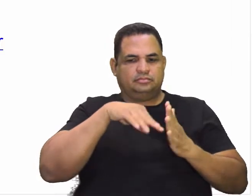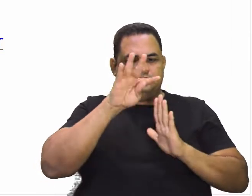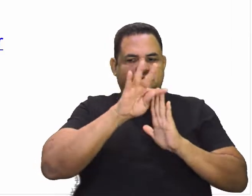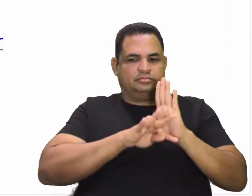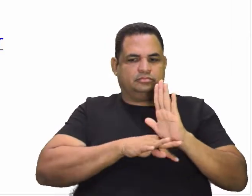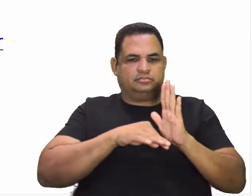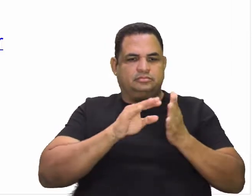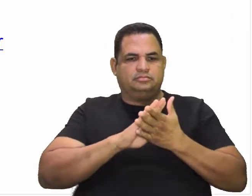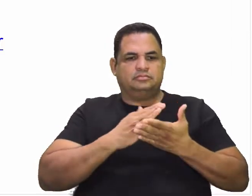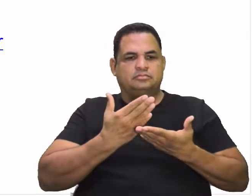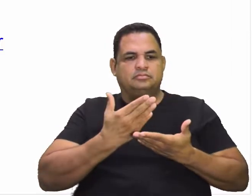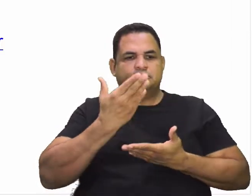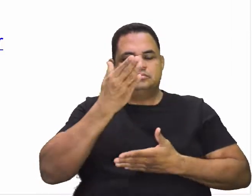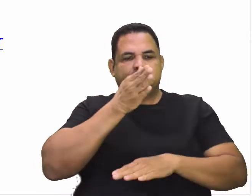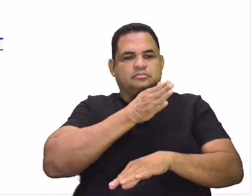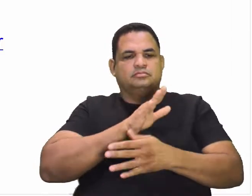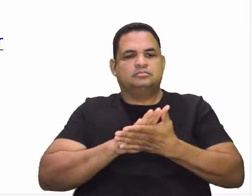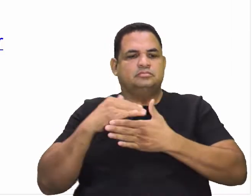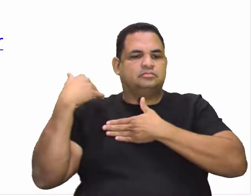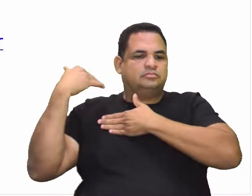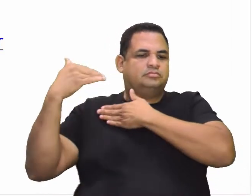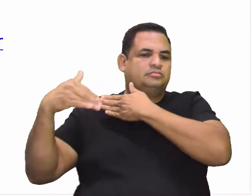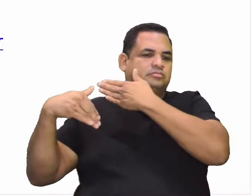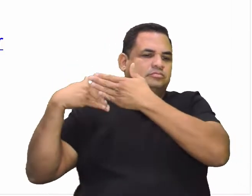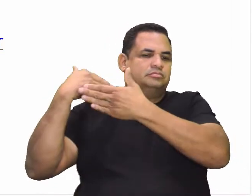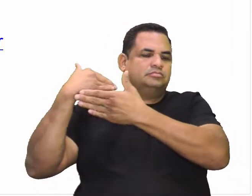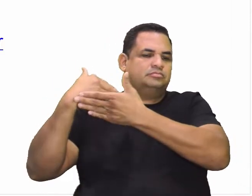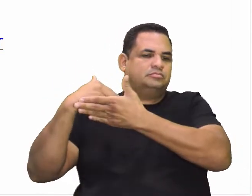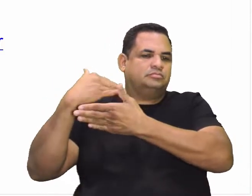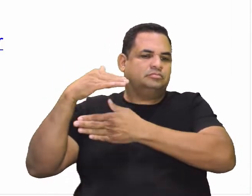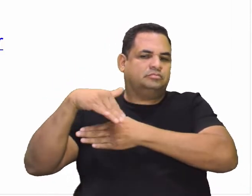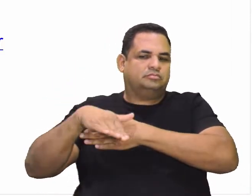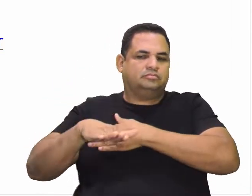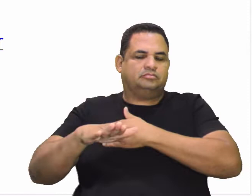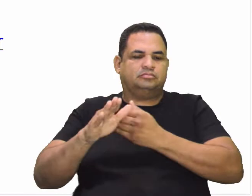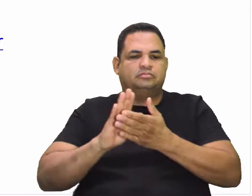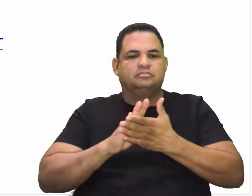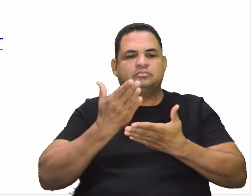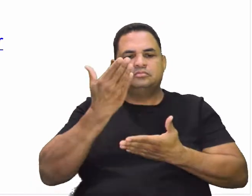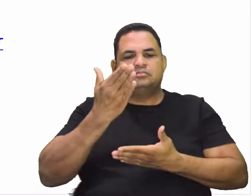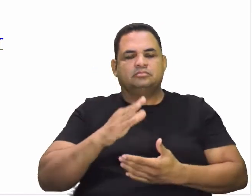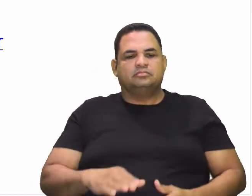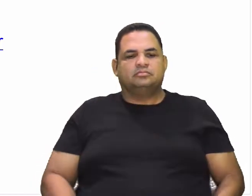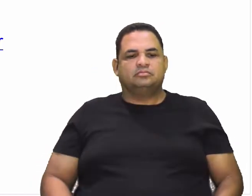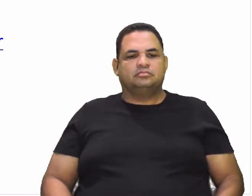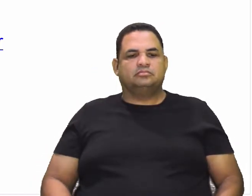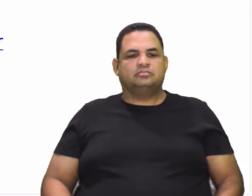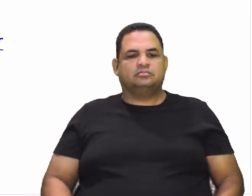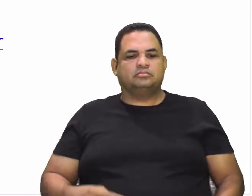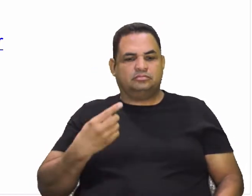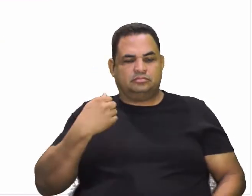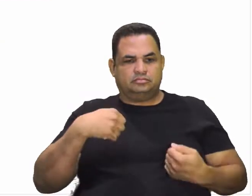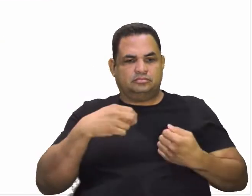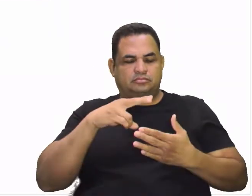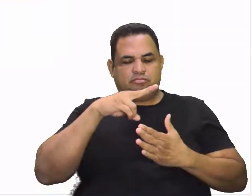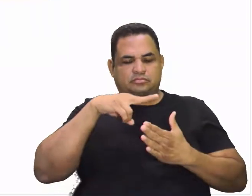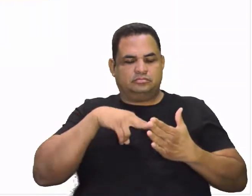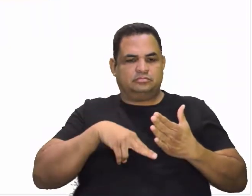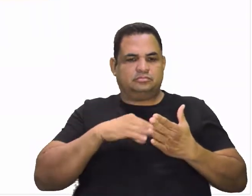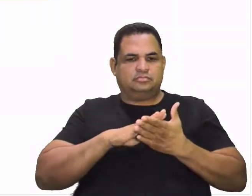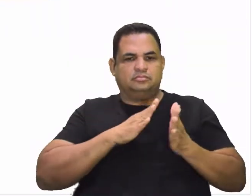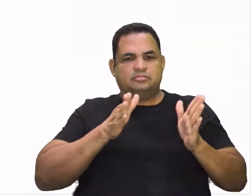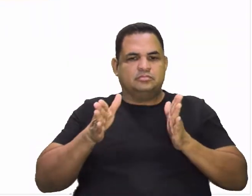texto pré-história disponível no Mundo da Educação. Vocês precisaram ler para vocês compreenderem o que é